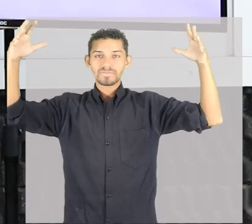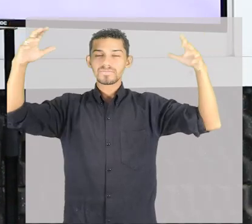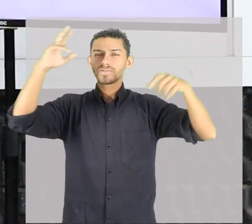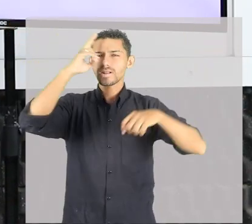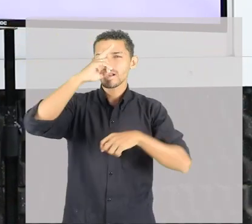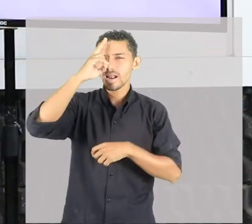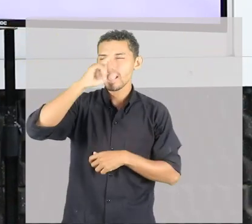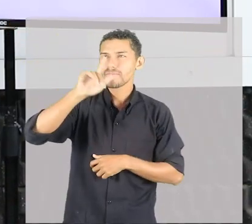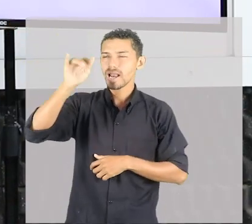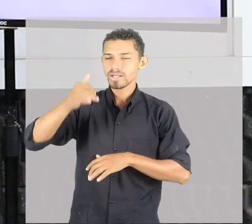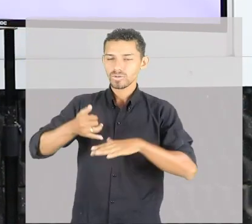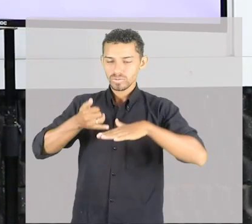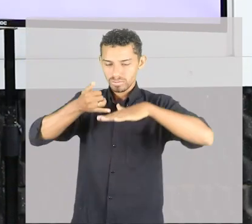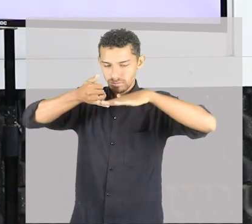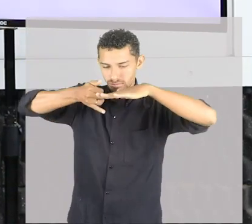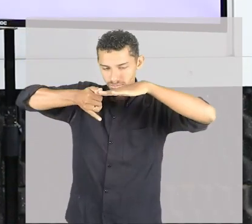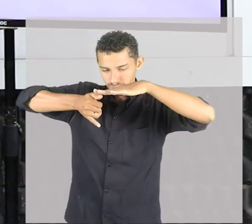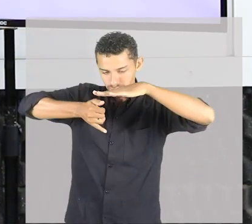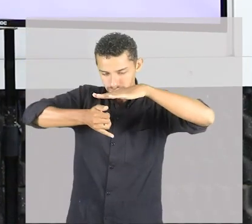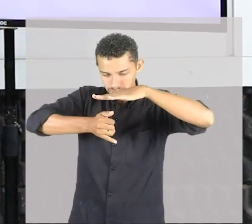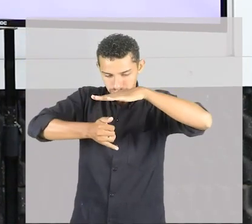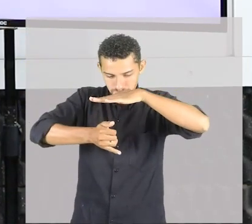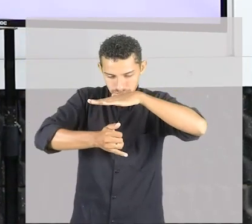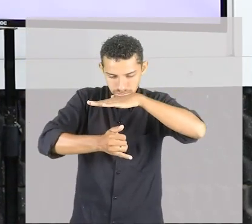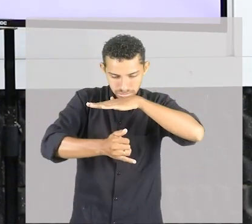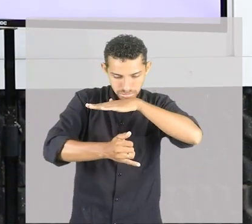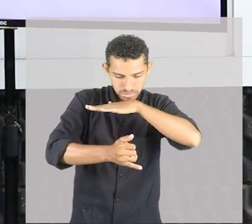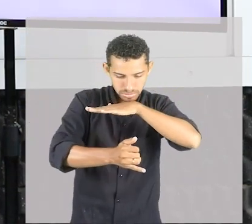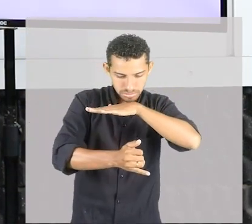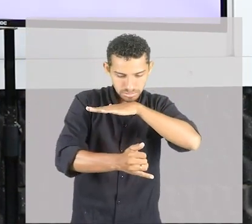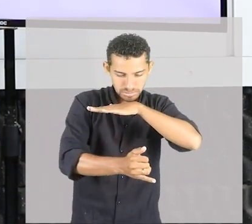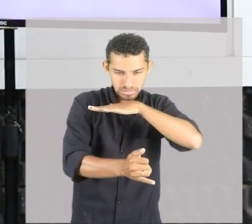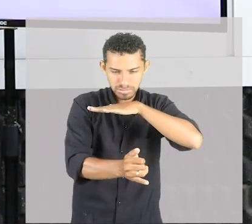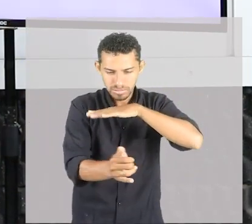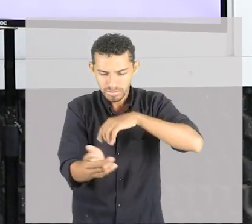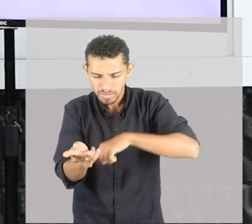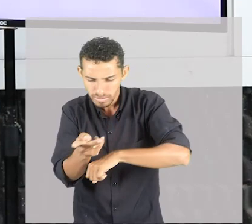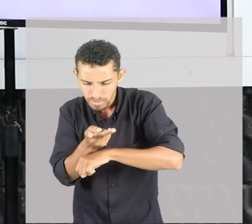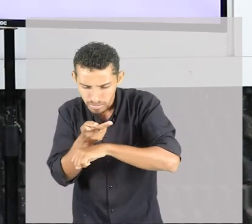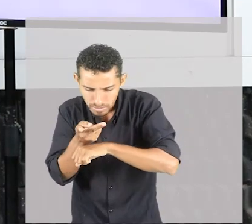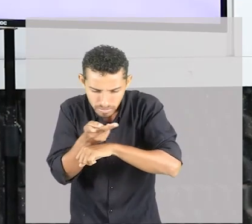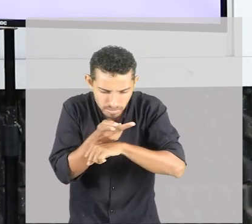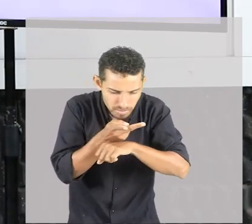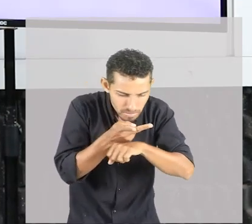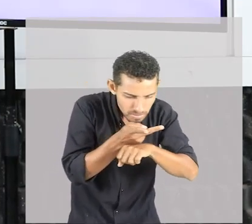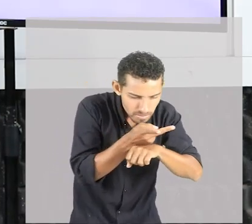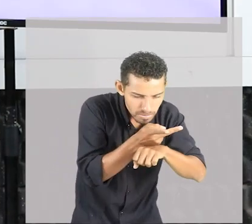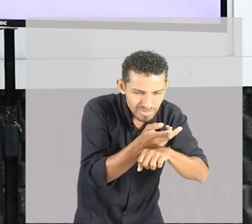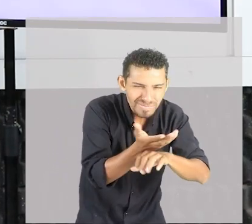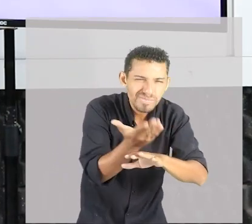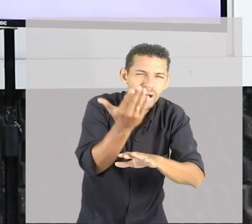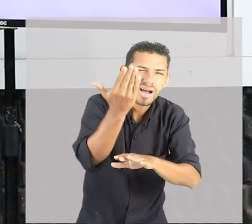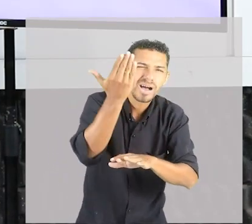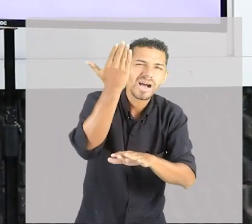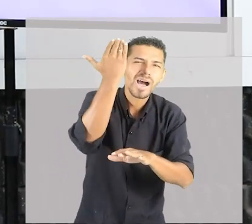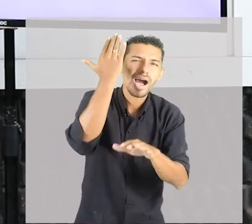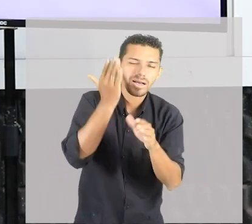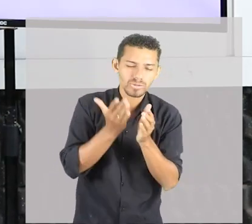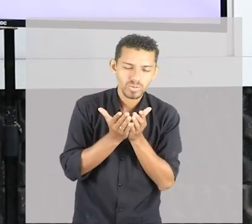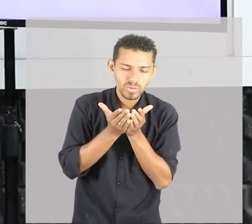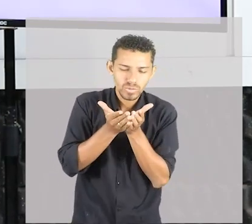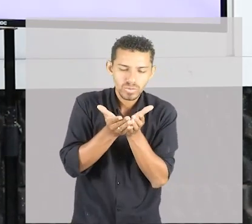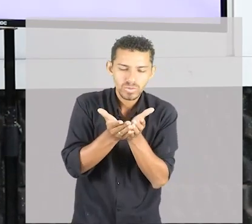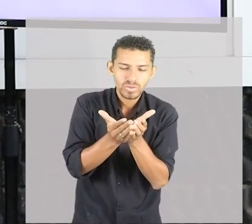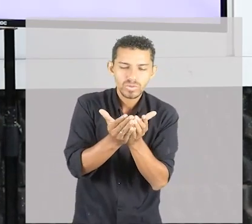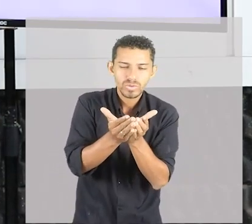submar que tava lá no fundo do mar tentando olhar os restos aí os O Que Sobrou